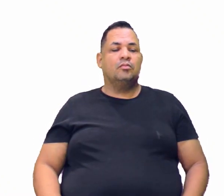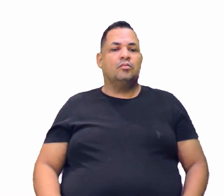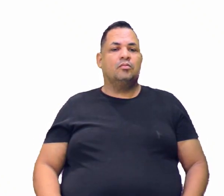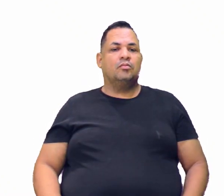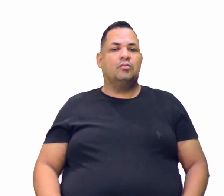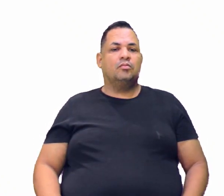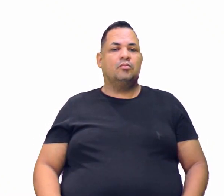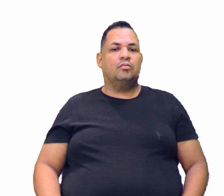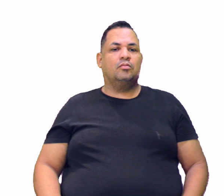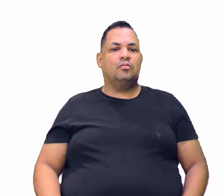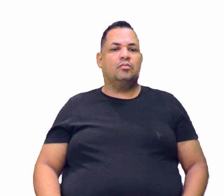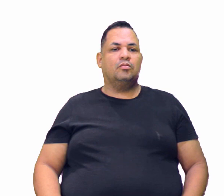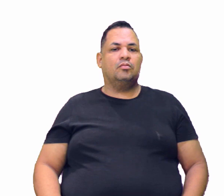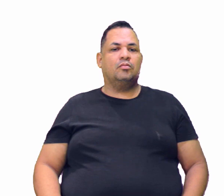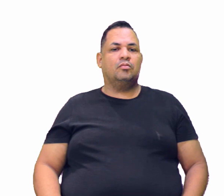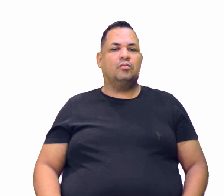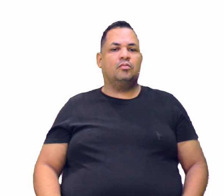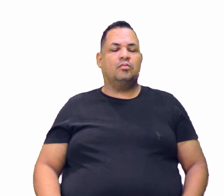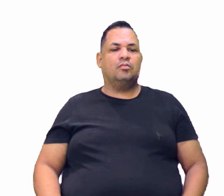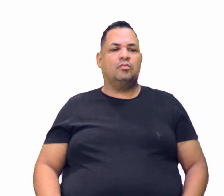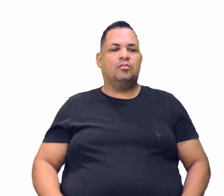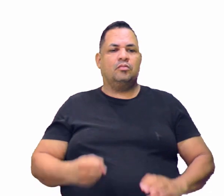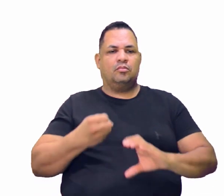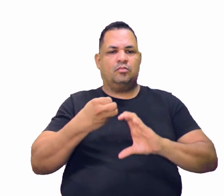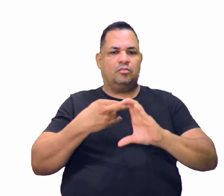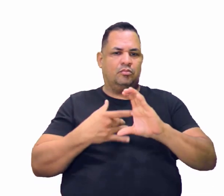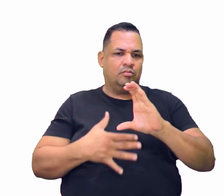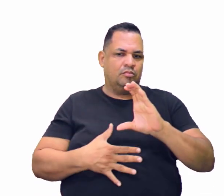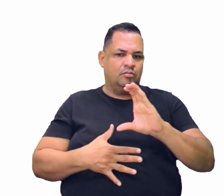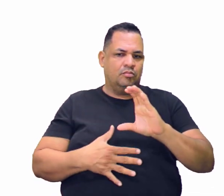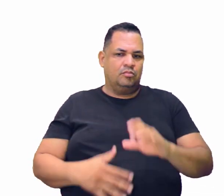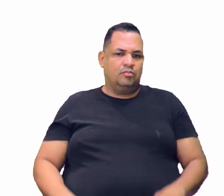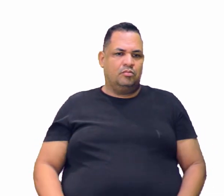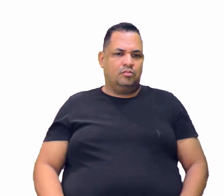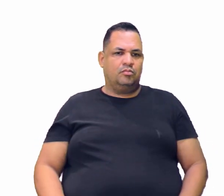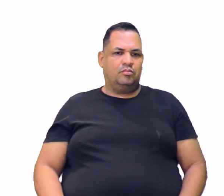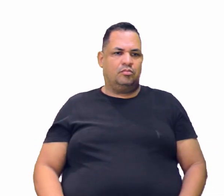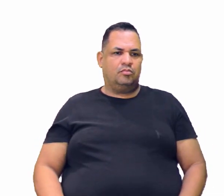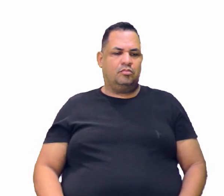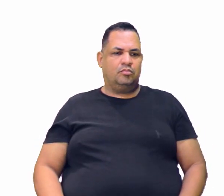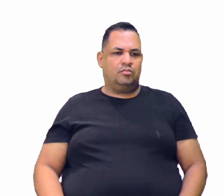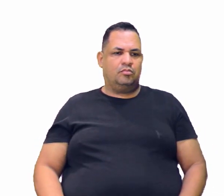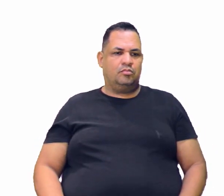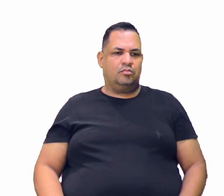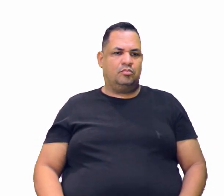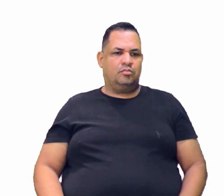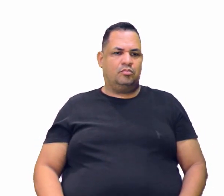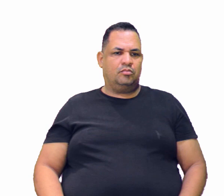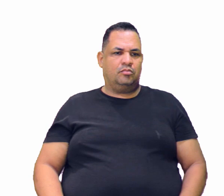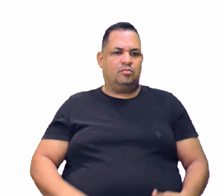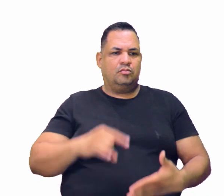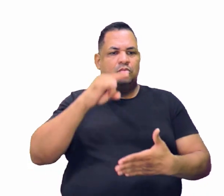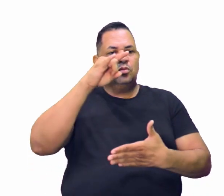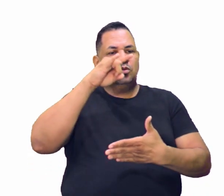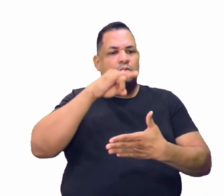Obrigados é o quê? É o quê? Uma característica, né? Não é isso? Vamos lá, outro.